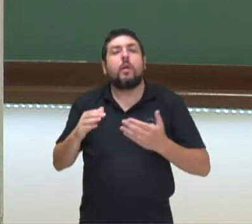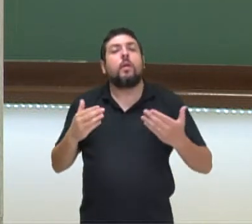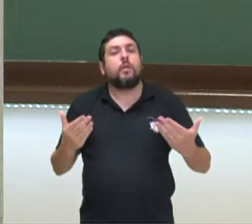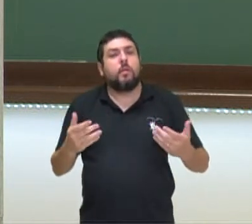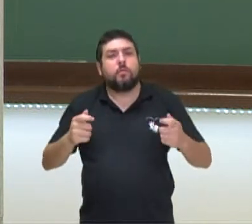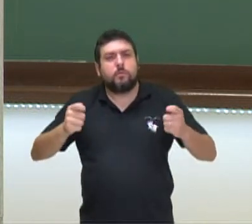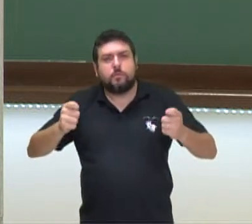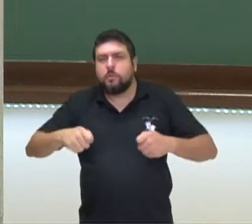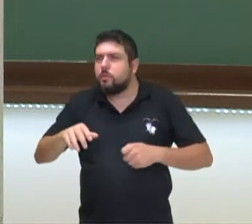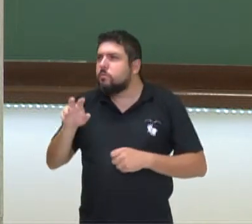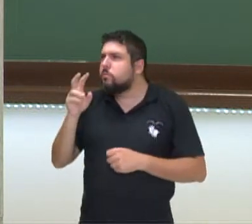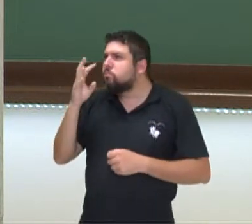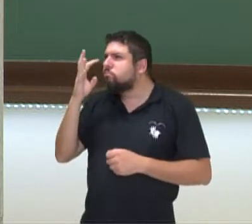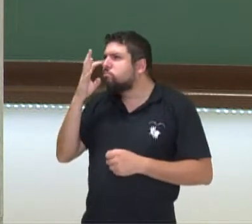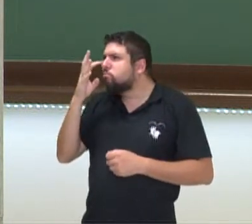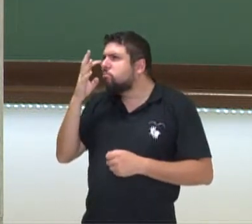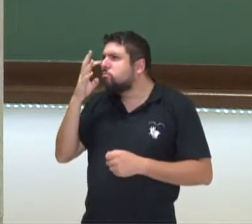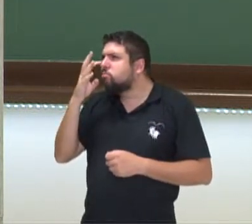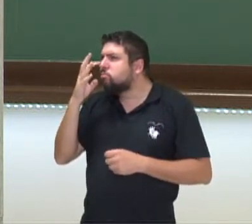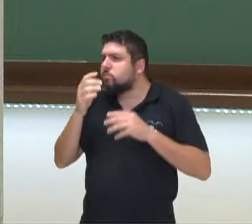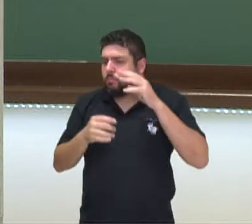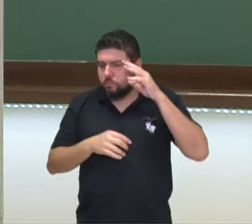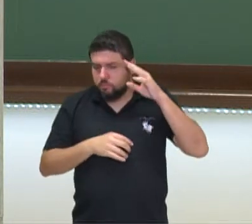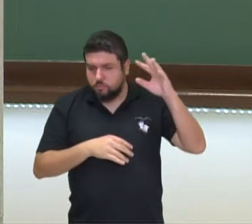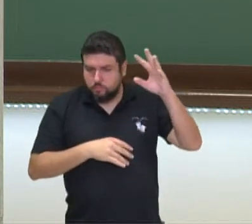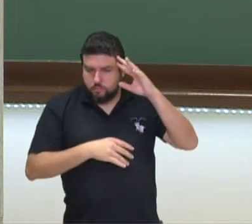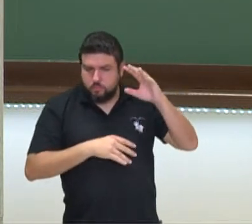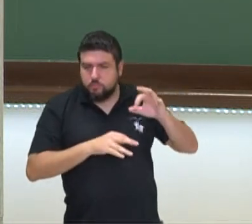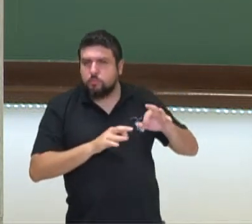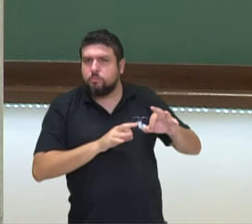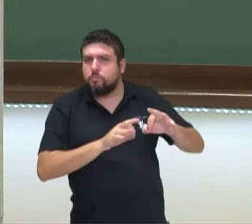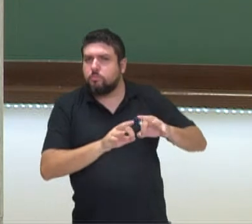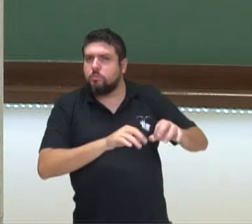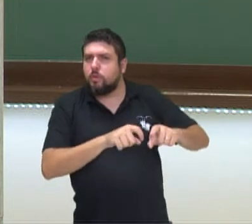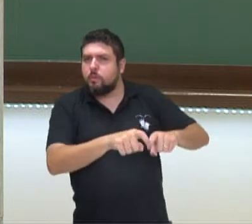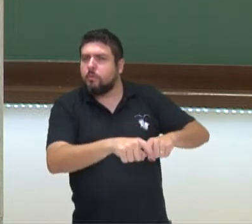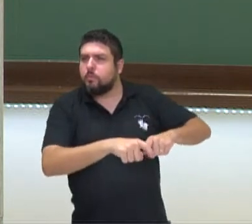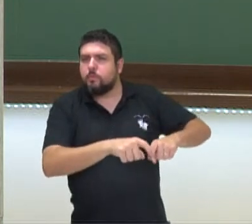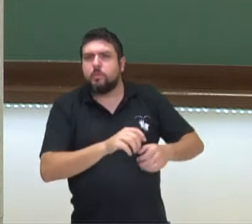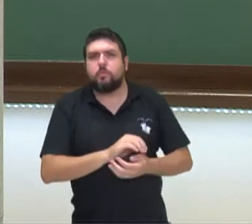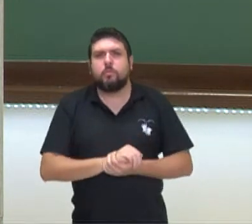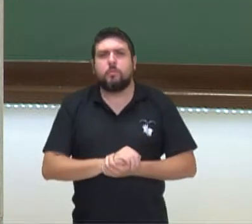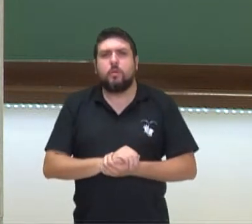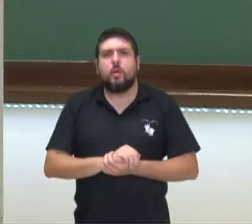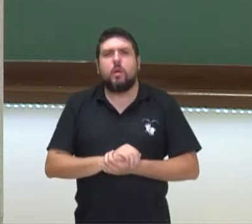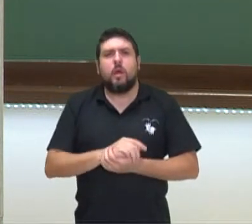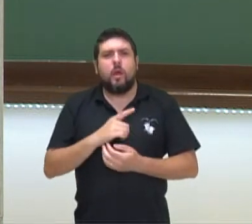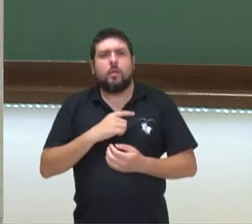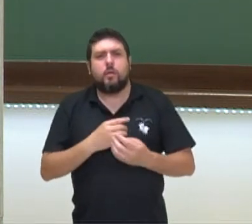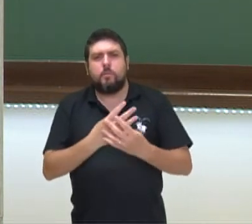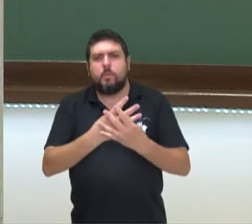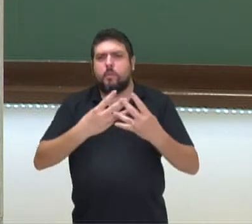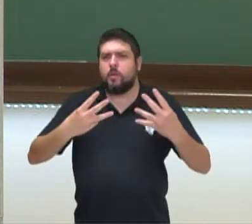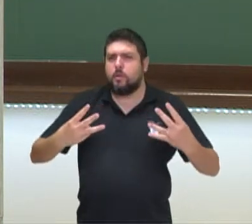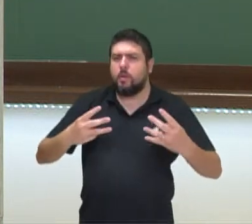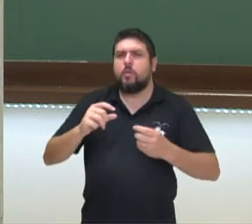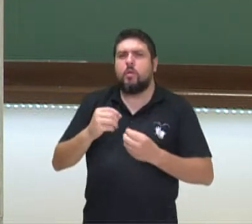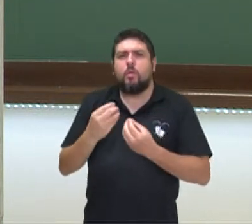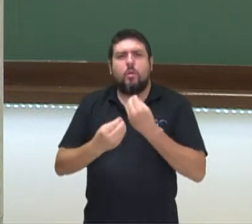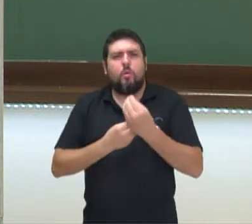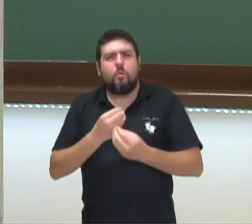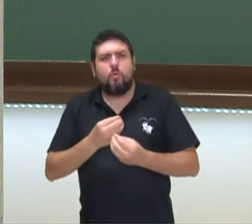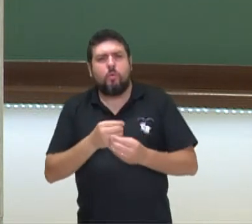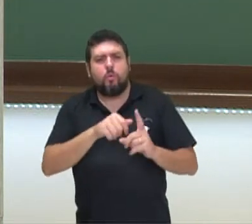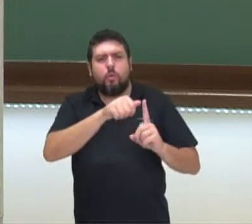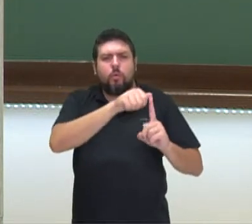a plantação agrícola, né? Conseguiam aí ter a ideia das estações do ano, primavera, verão, outono, inverno, quando era melhor